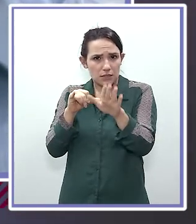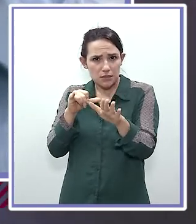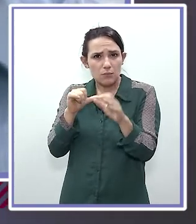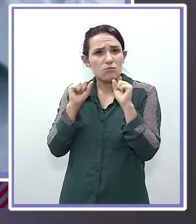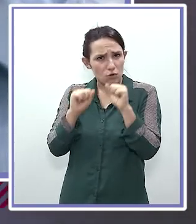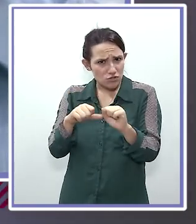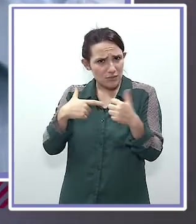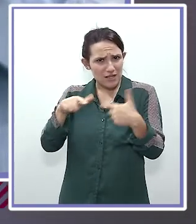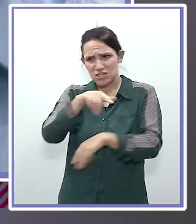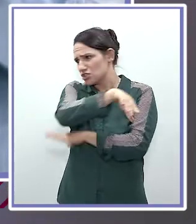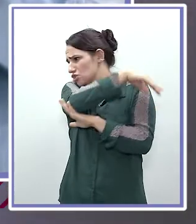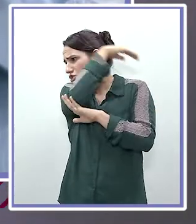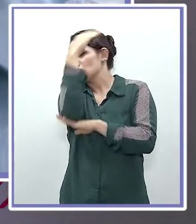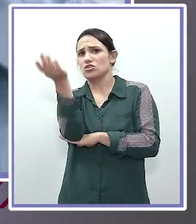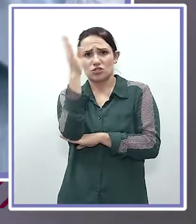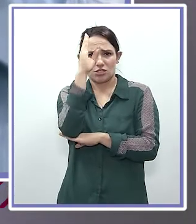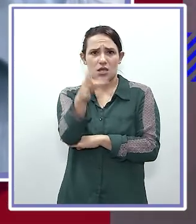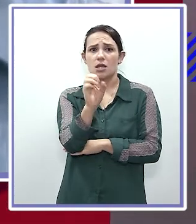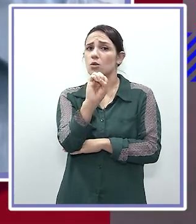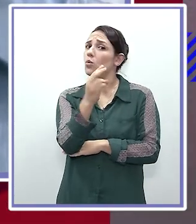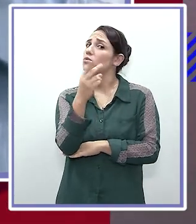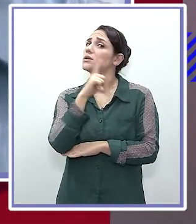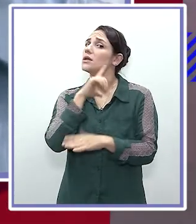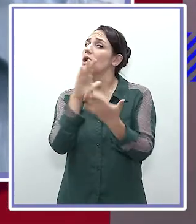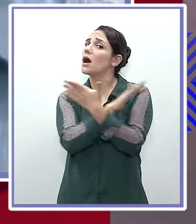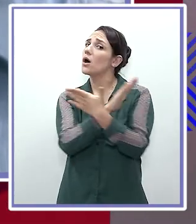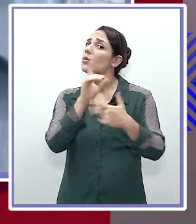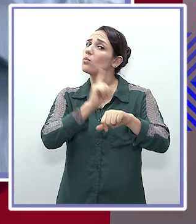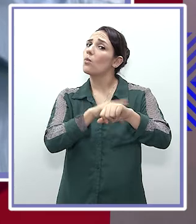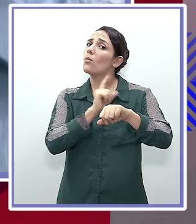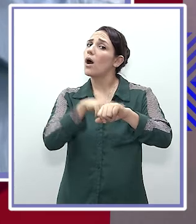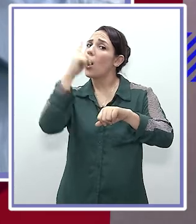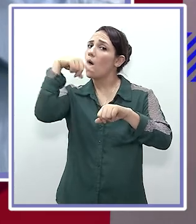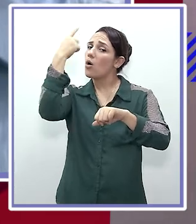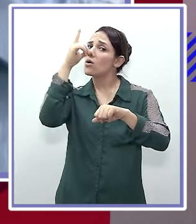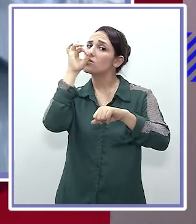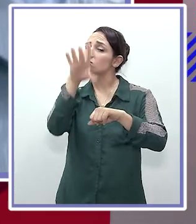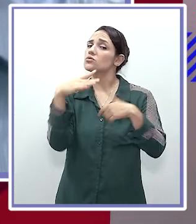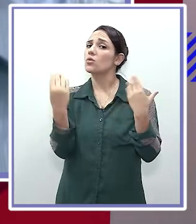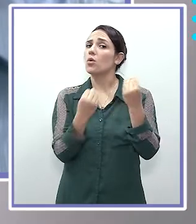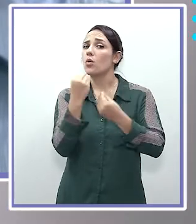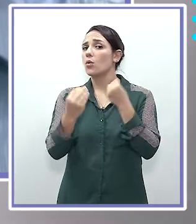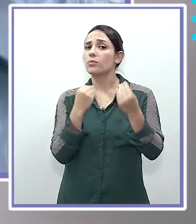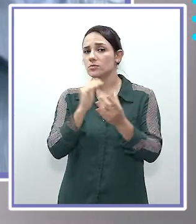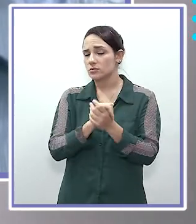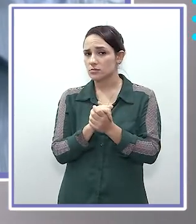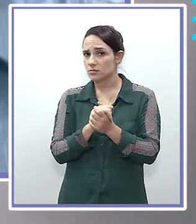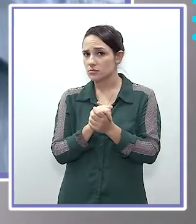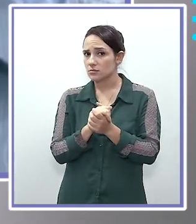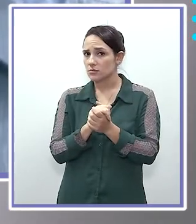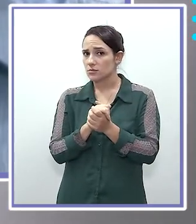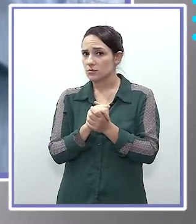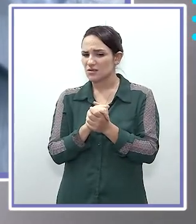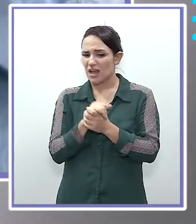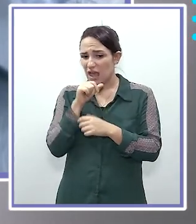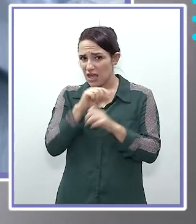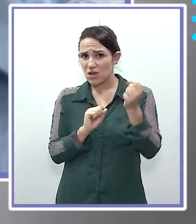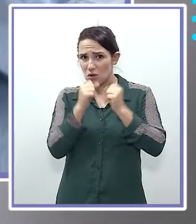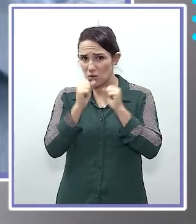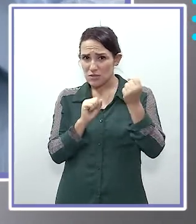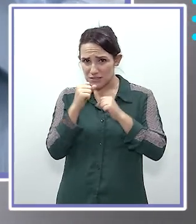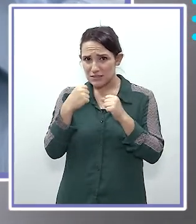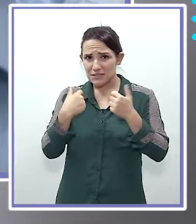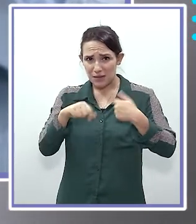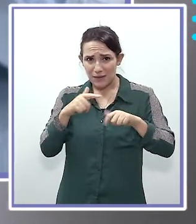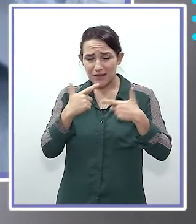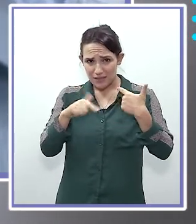full-time, 24 horas por dia, ou também é outro fator aí que nos faz depender de outros estados ou das hidrelétricas? São usinas que